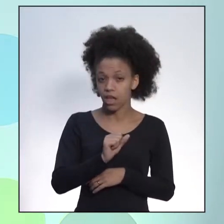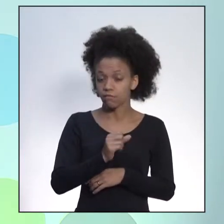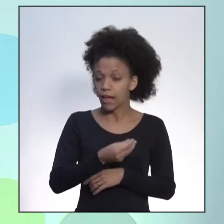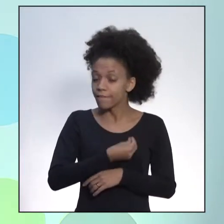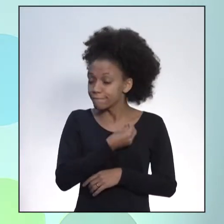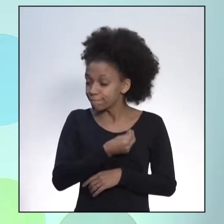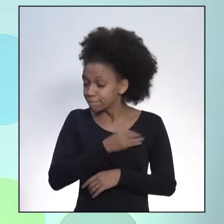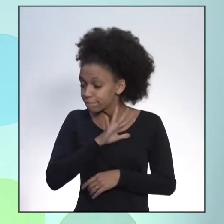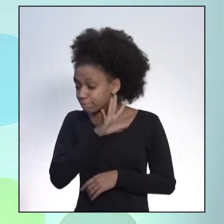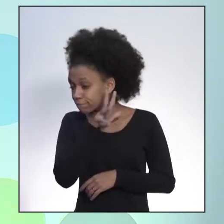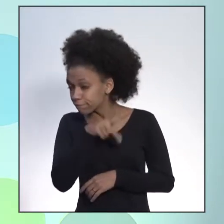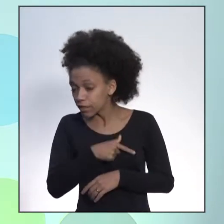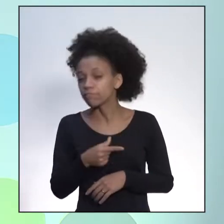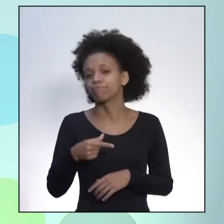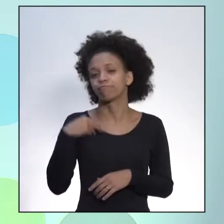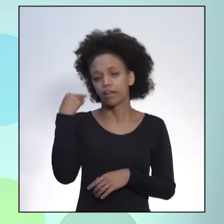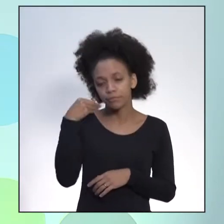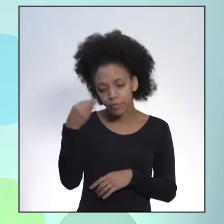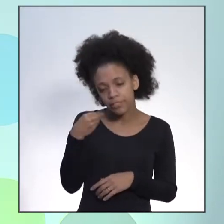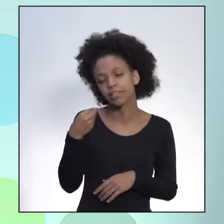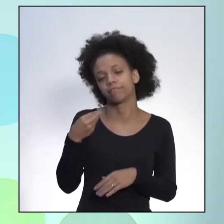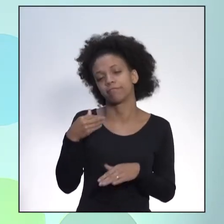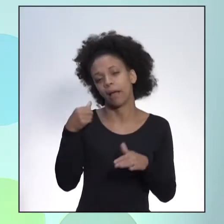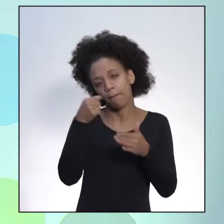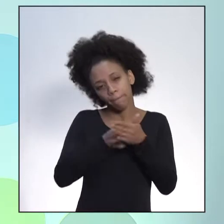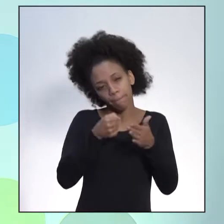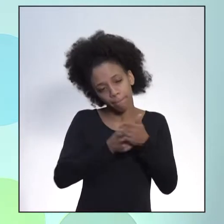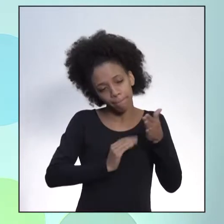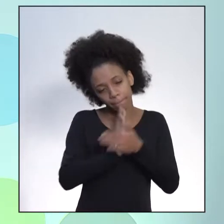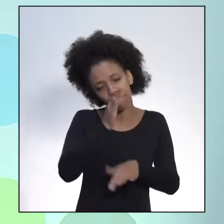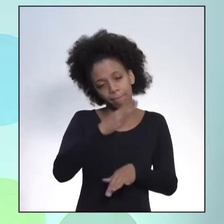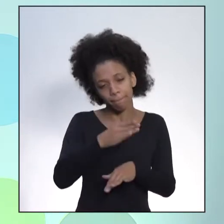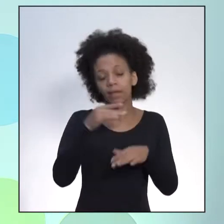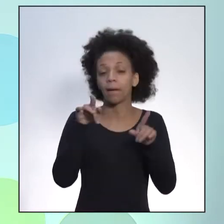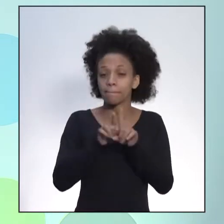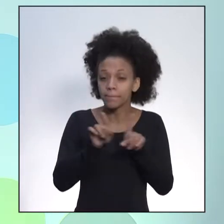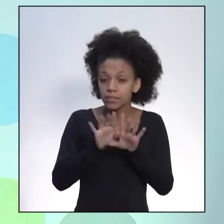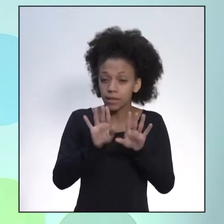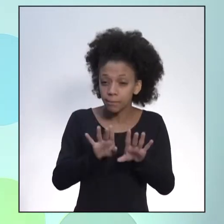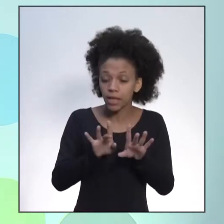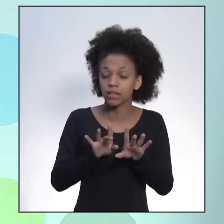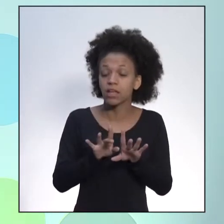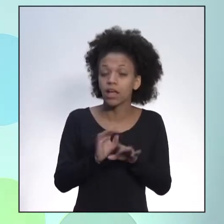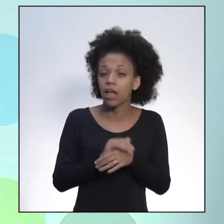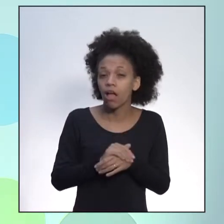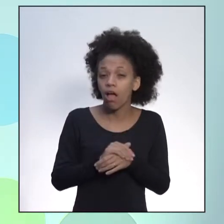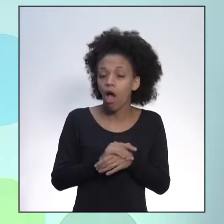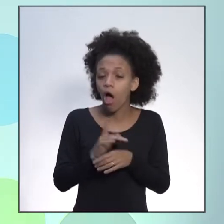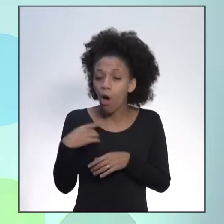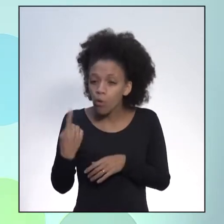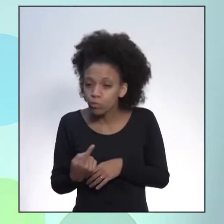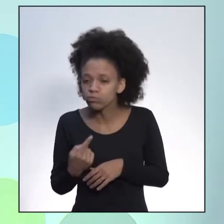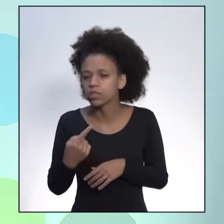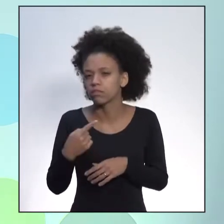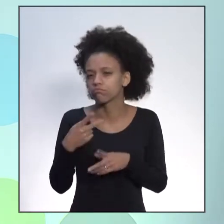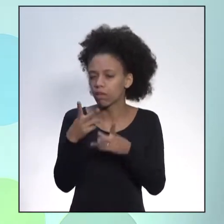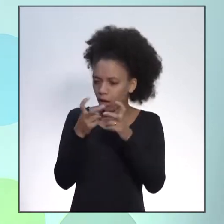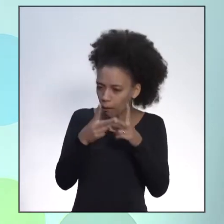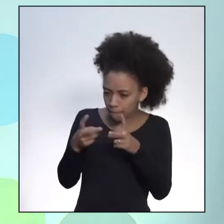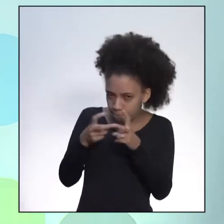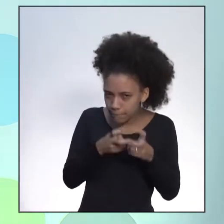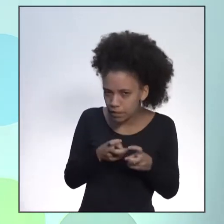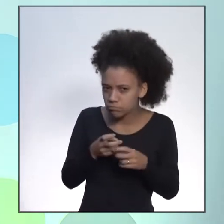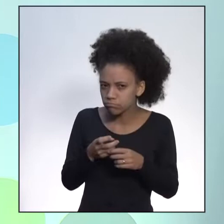vivências ainda para serem conquistadas, né? Mas, assim, o que a gente observa, eu falando